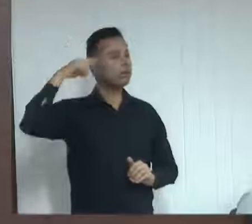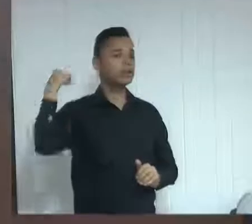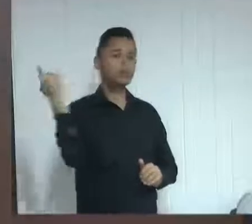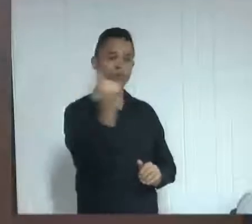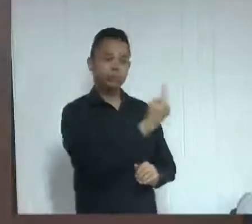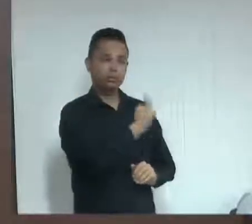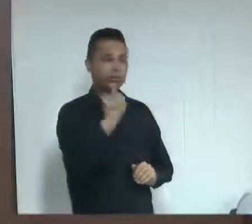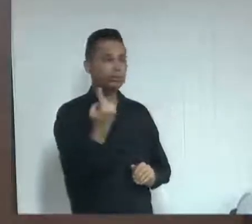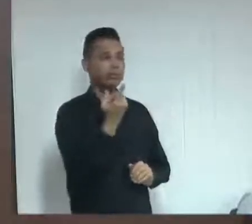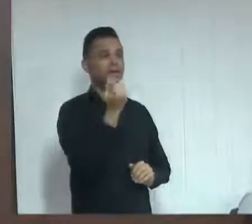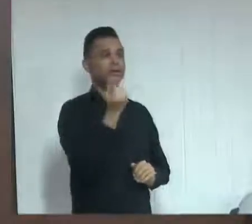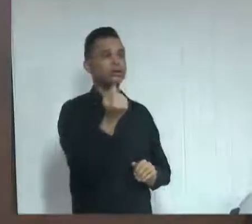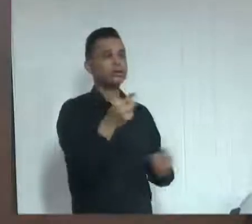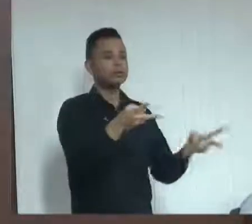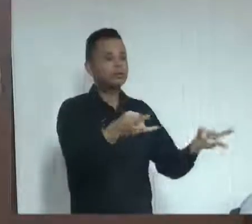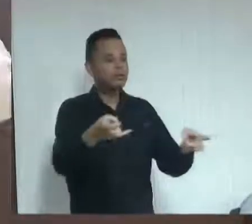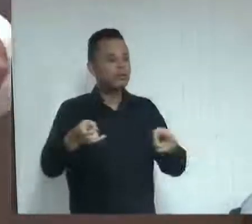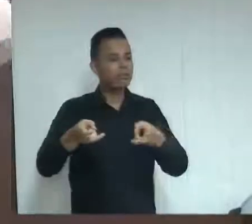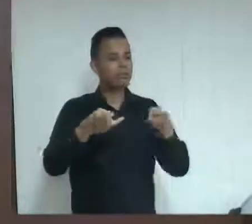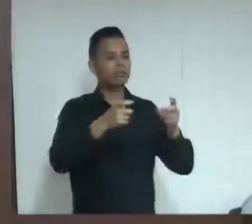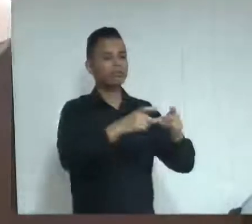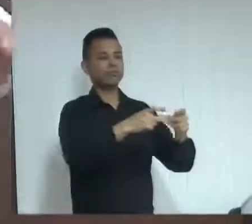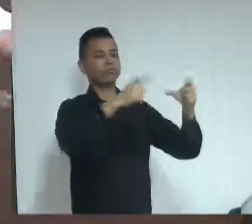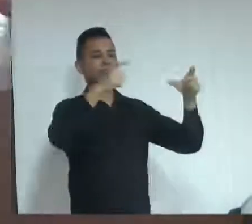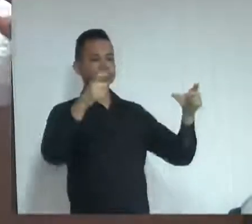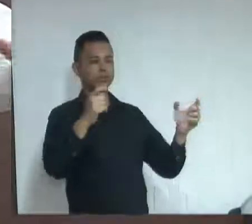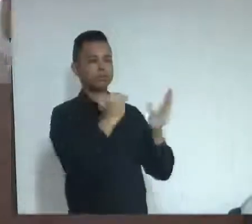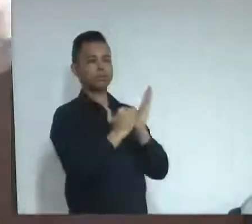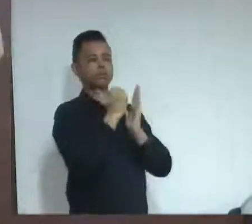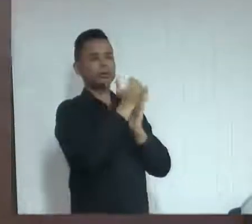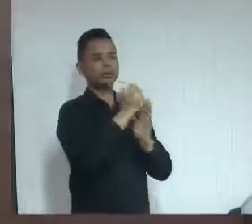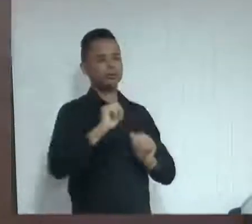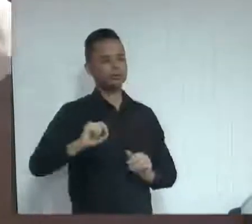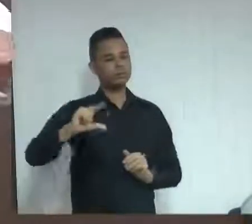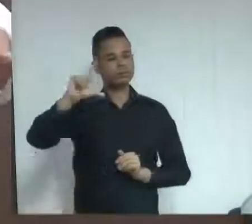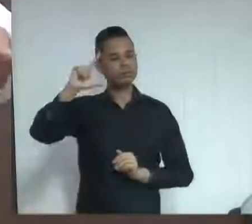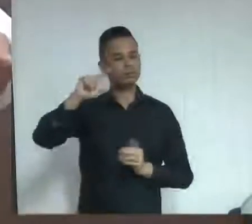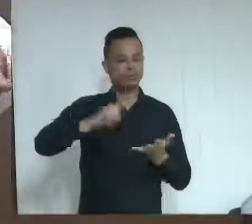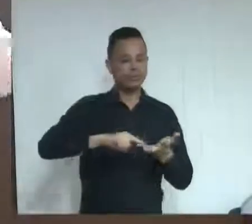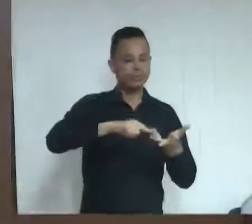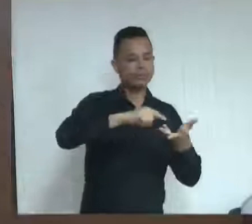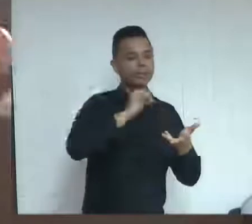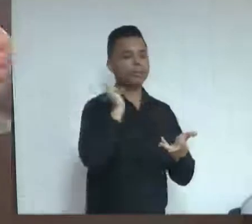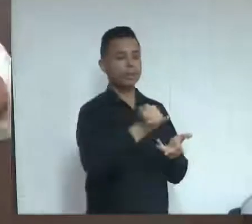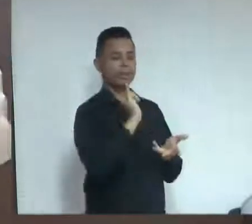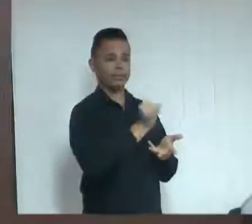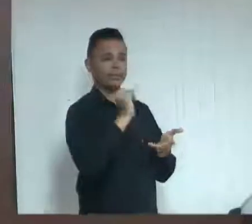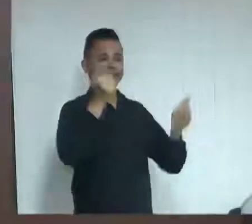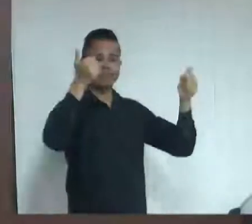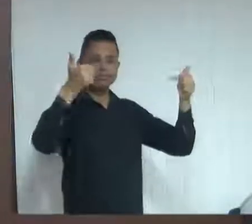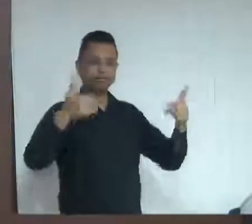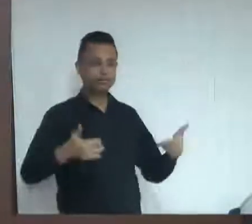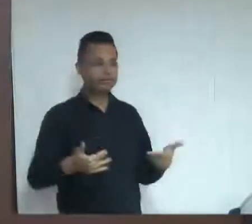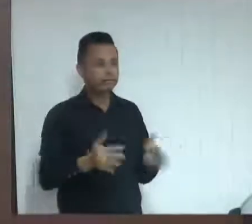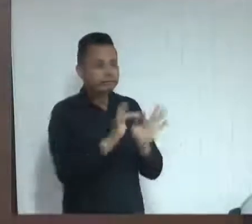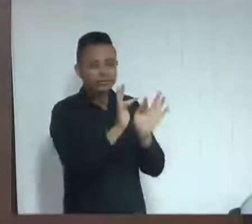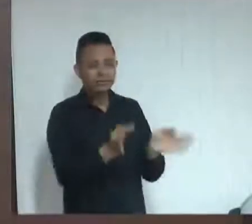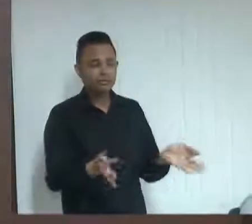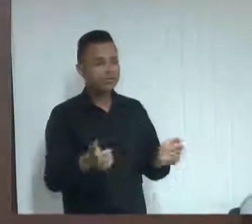estamos querendo aumentar a arrecadação e vamos aqui utilizar um mecanismo assim, assim, assim. Eu acho que seria